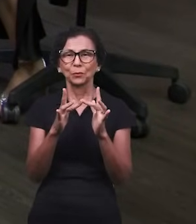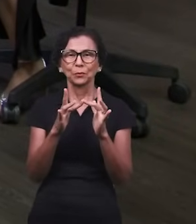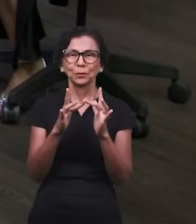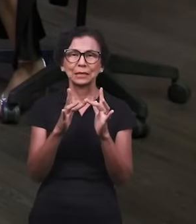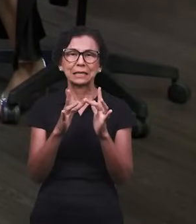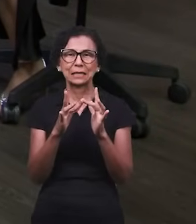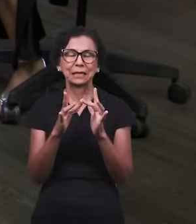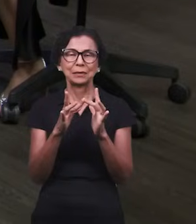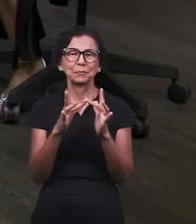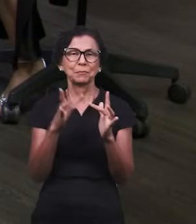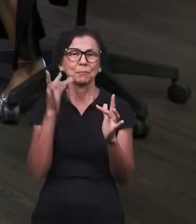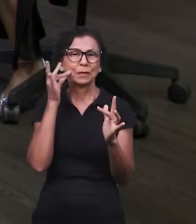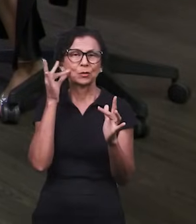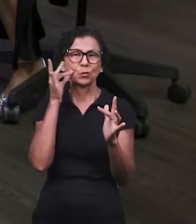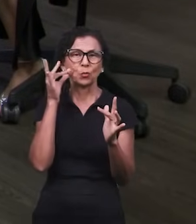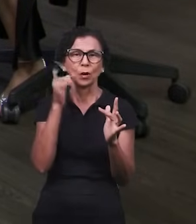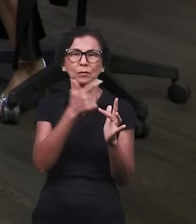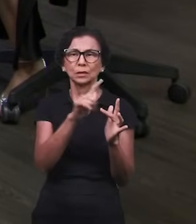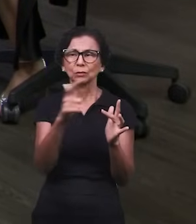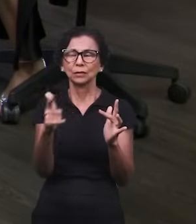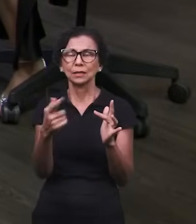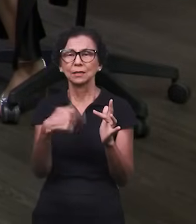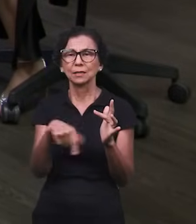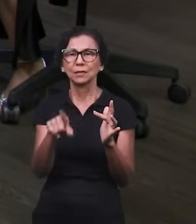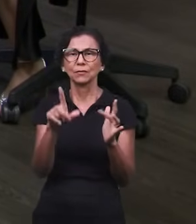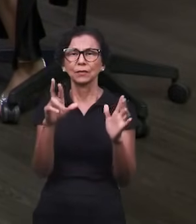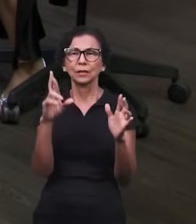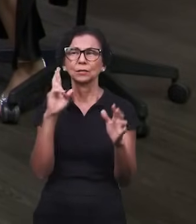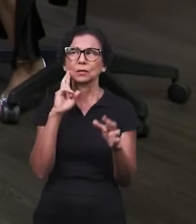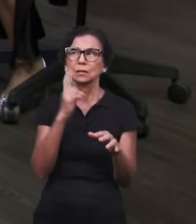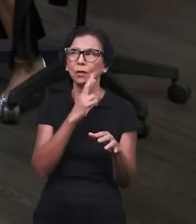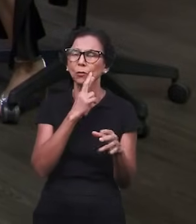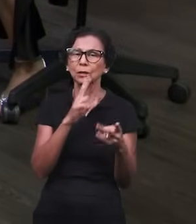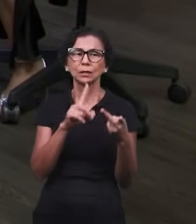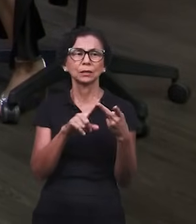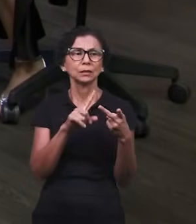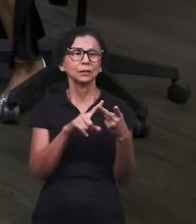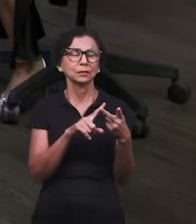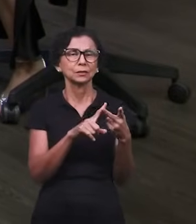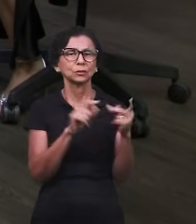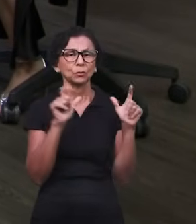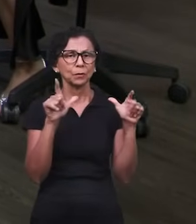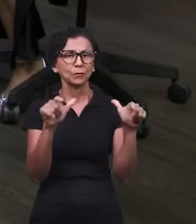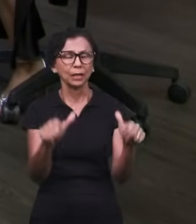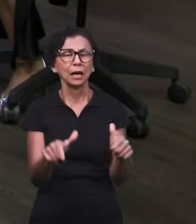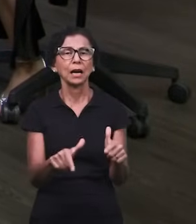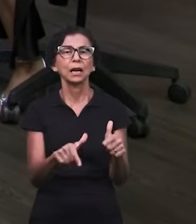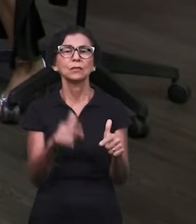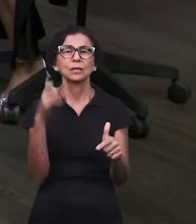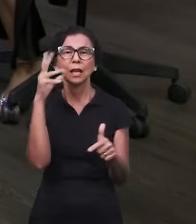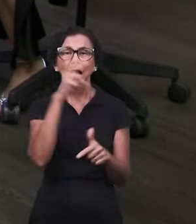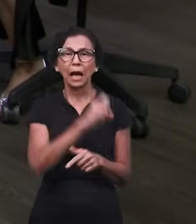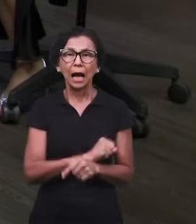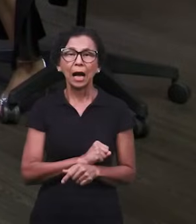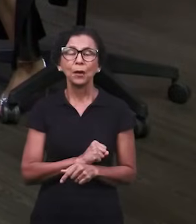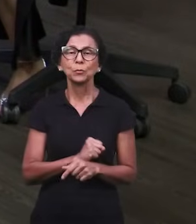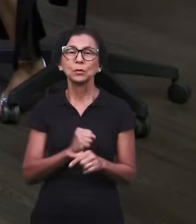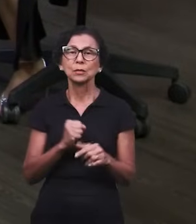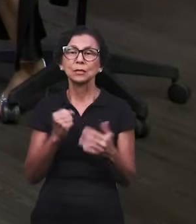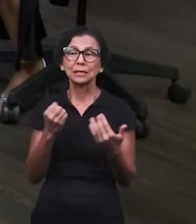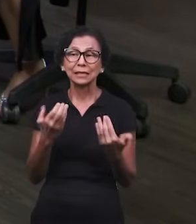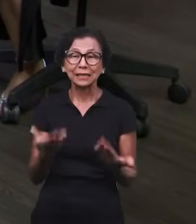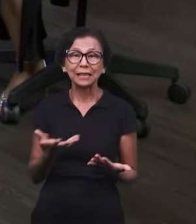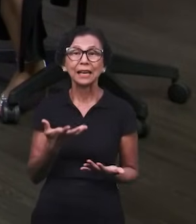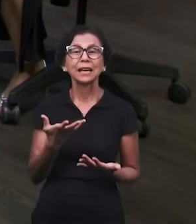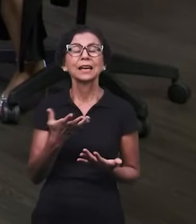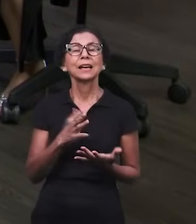ambiente agradável, vive uma boa experiência, vai num restaurante, né? Aquela coisa toda, você corre para contar para todo mundo. Então vai lá e